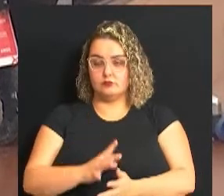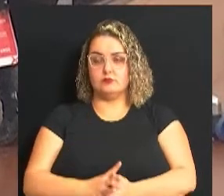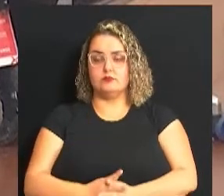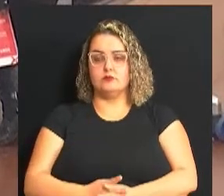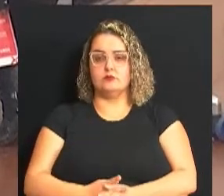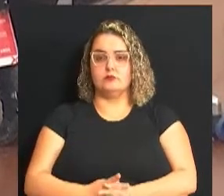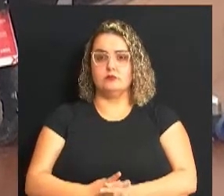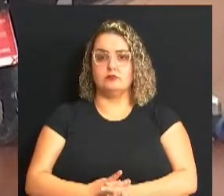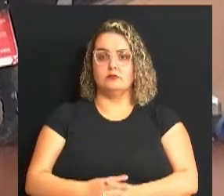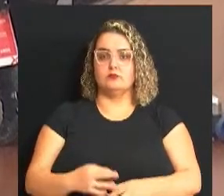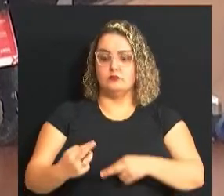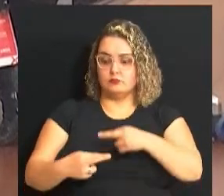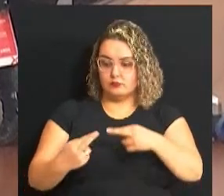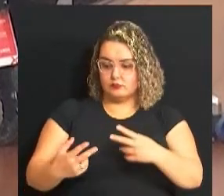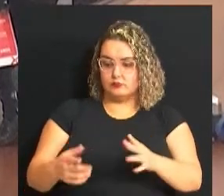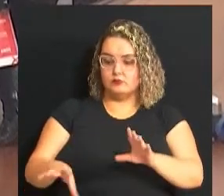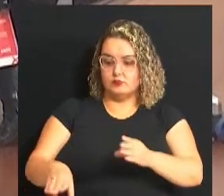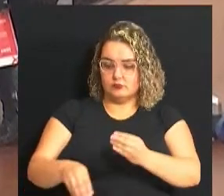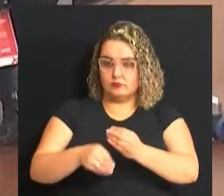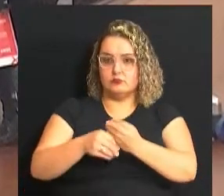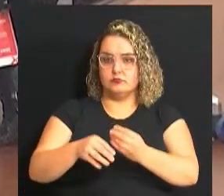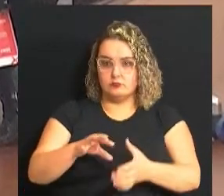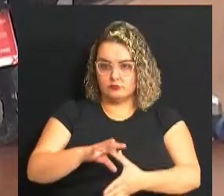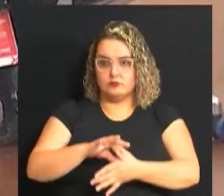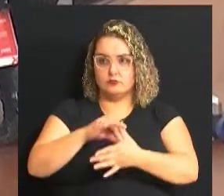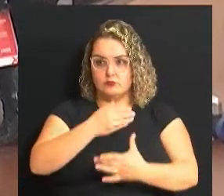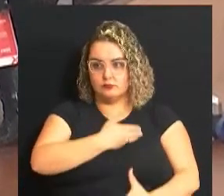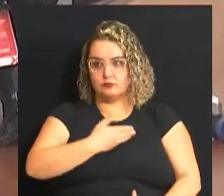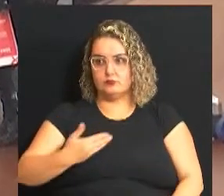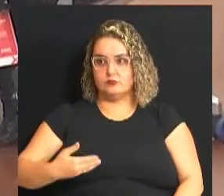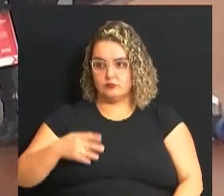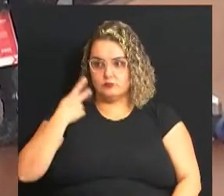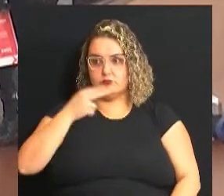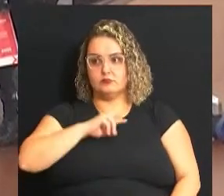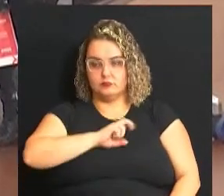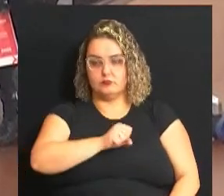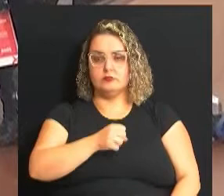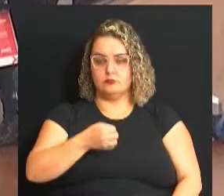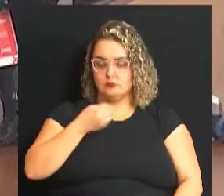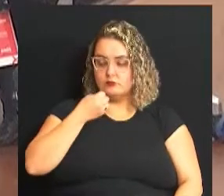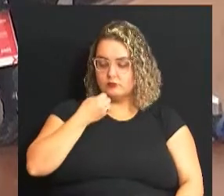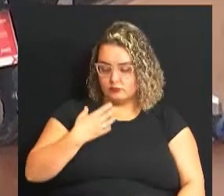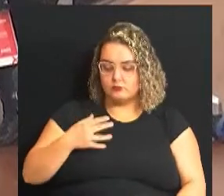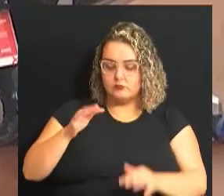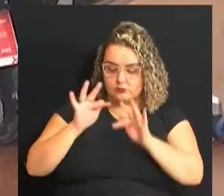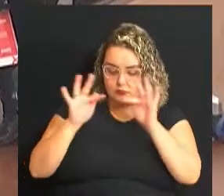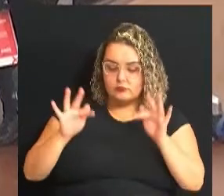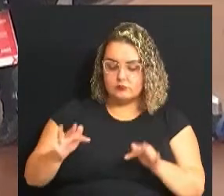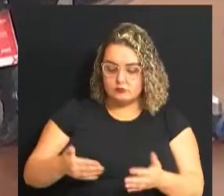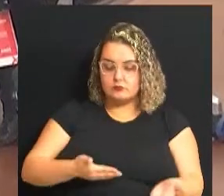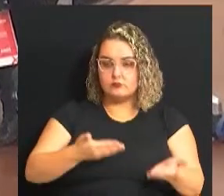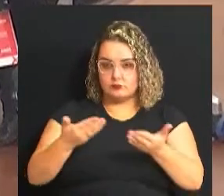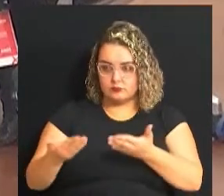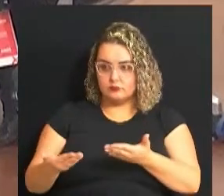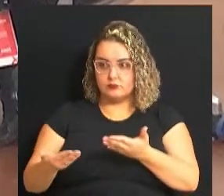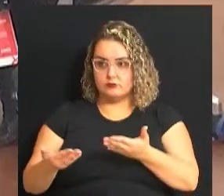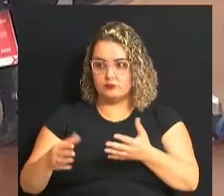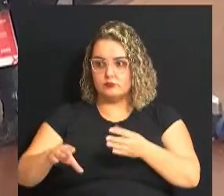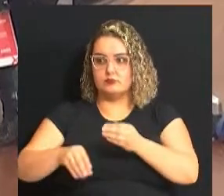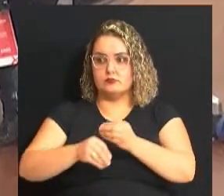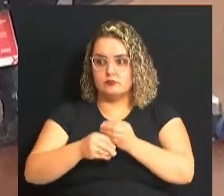relação à emenda, acho que o líder de governo, o vereador Rossini, foi muito feliz em apresentá-la. Né? E a emenda ela